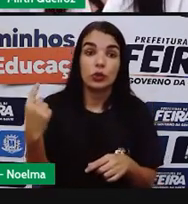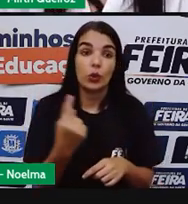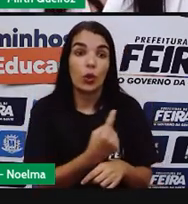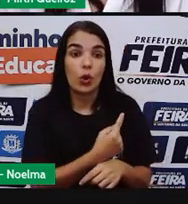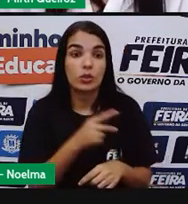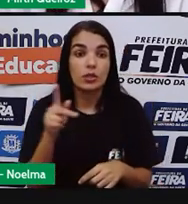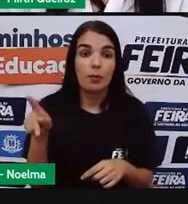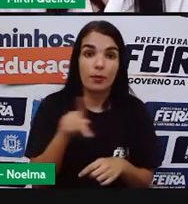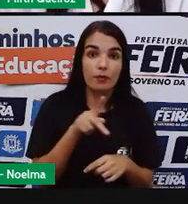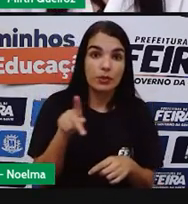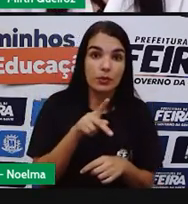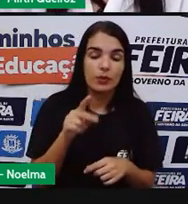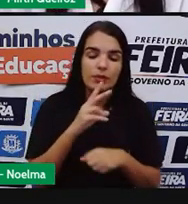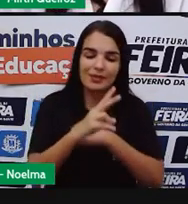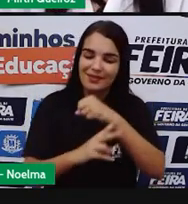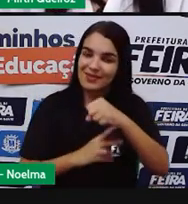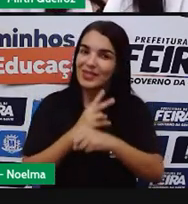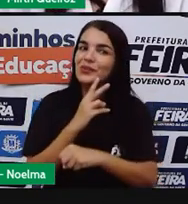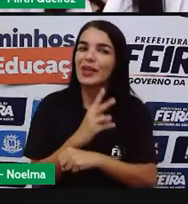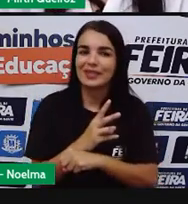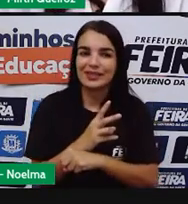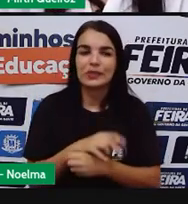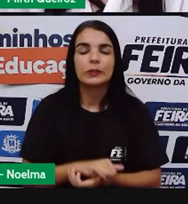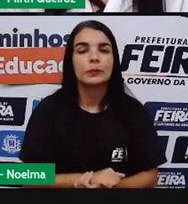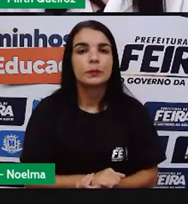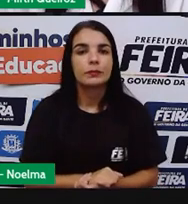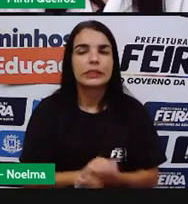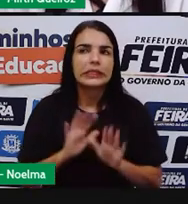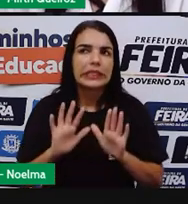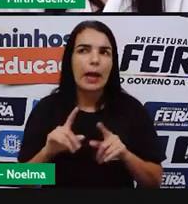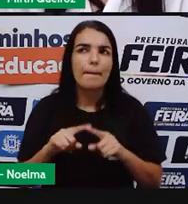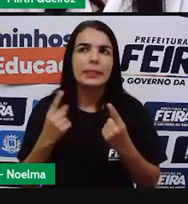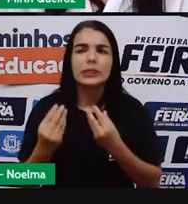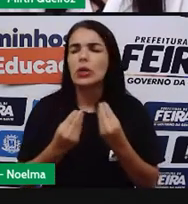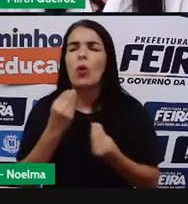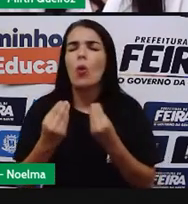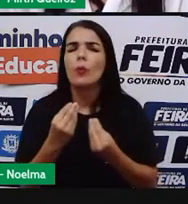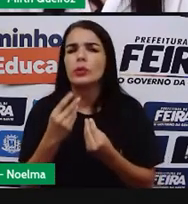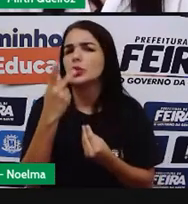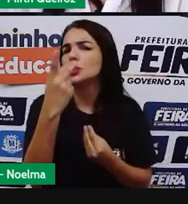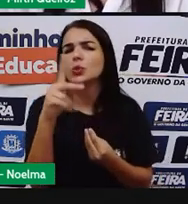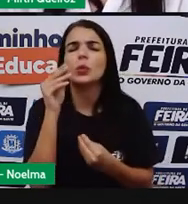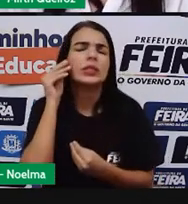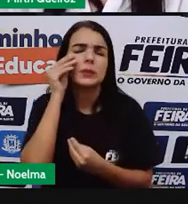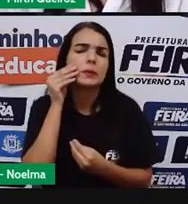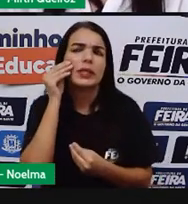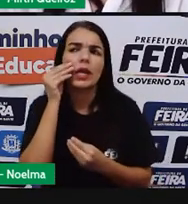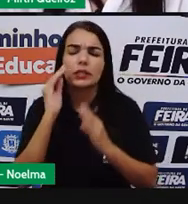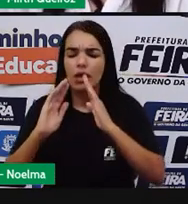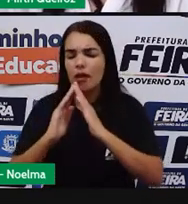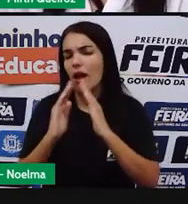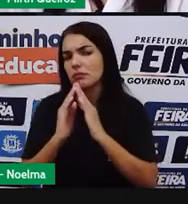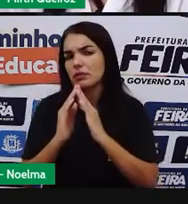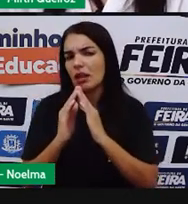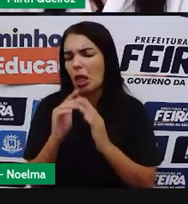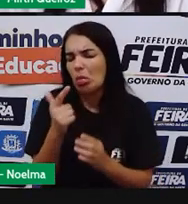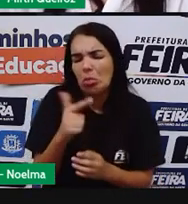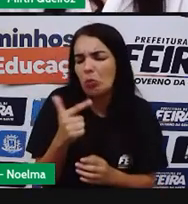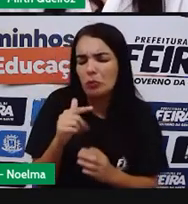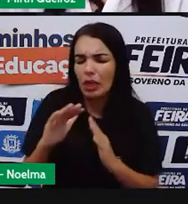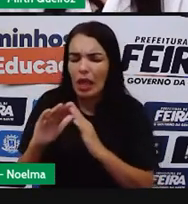suas professoras virtuais. Mas como é que foi essa experiência em casa, sem